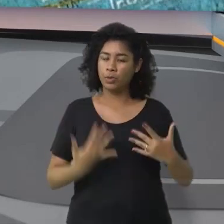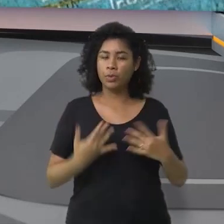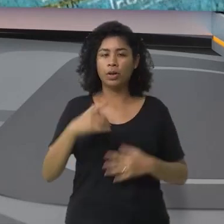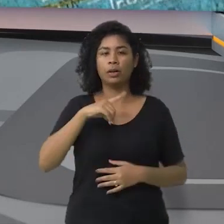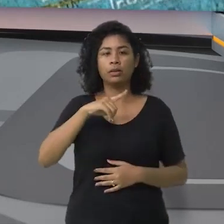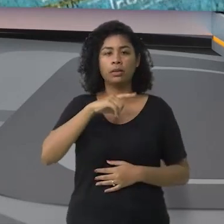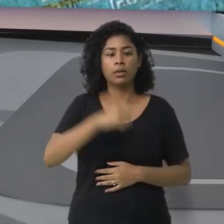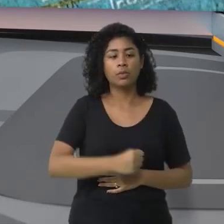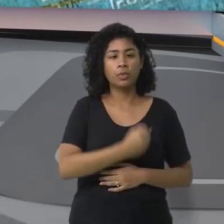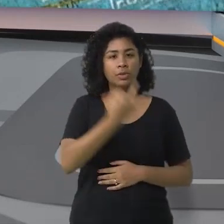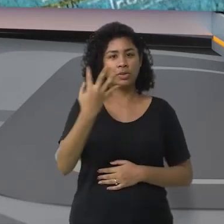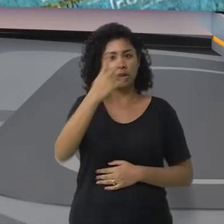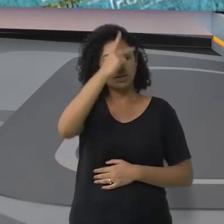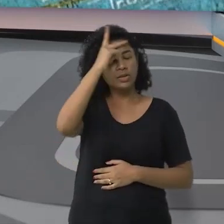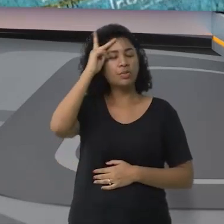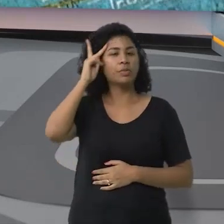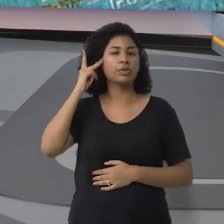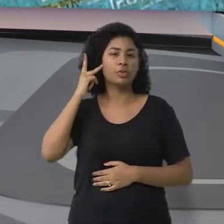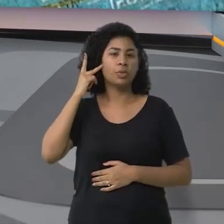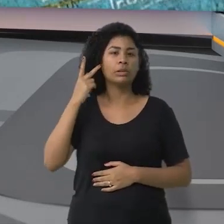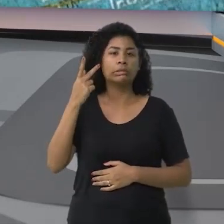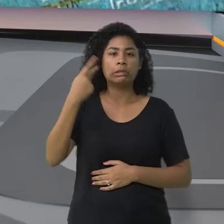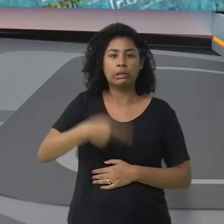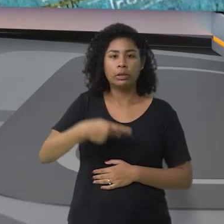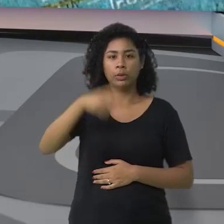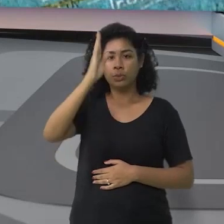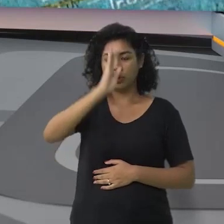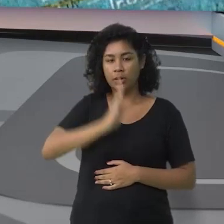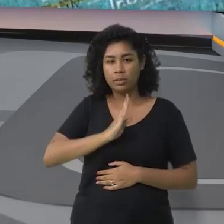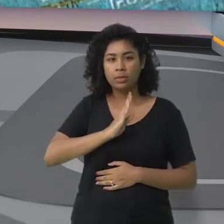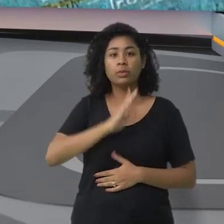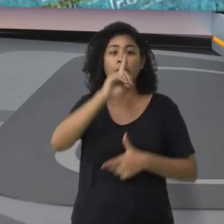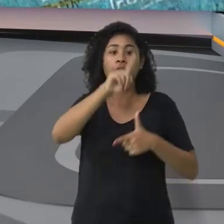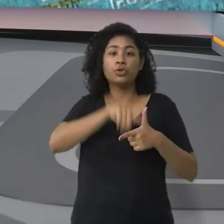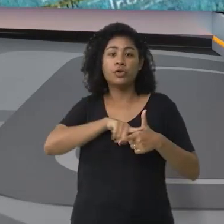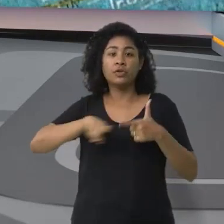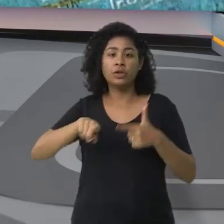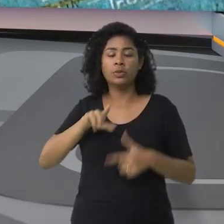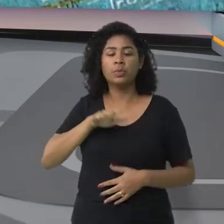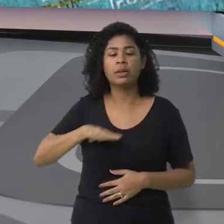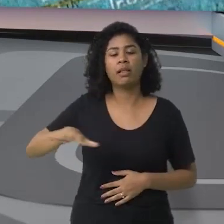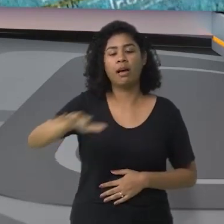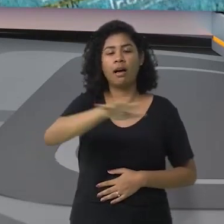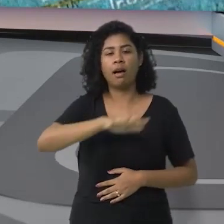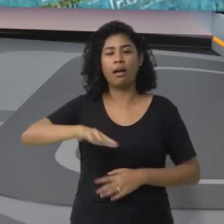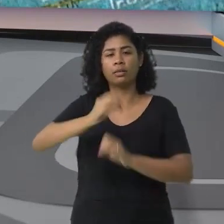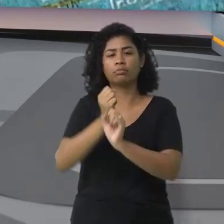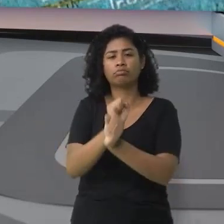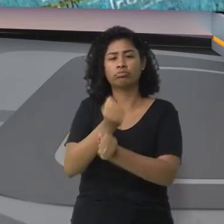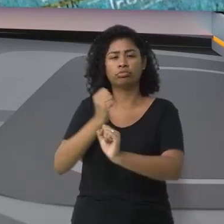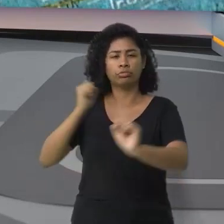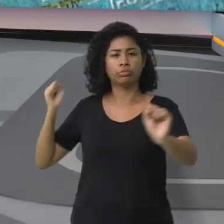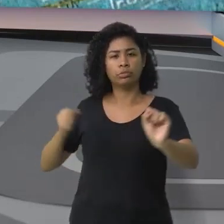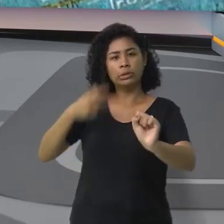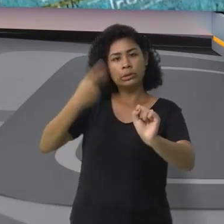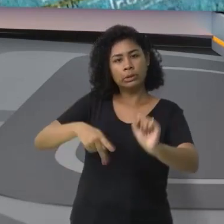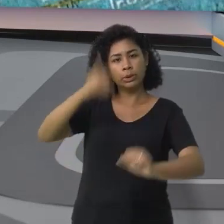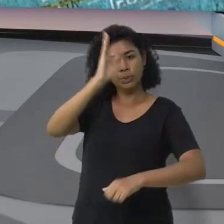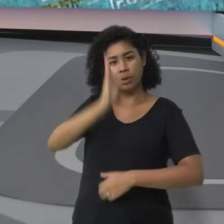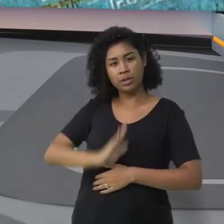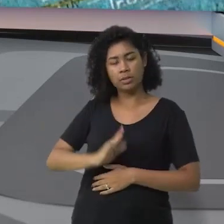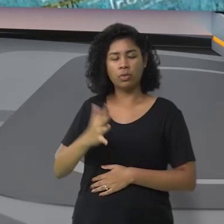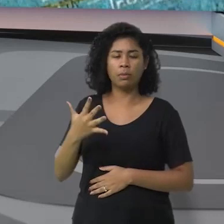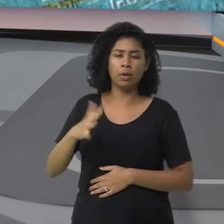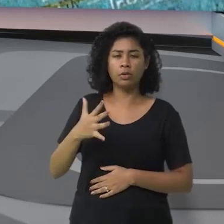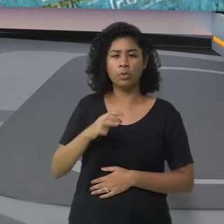de 214 milhões de habitantes, e acabou dividindo pela área, pela extensão territorial do Brasil, que está em torno